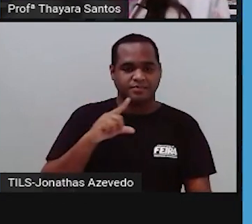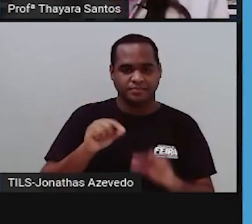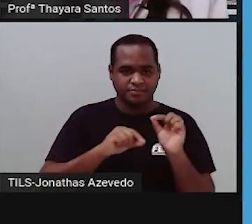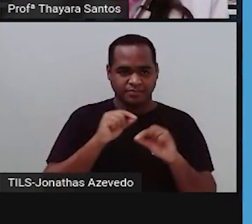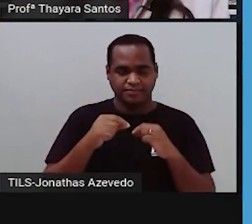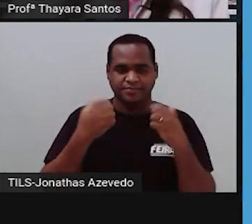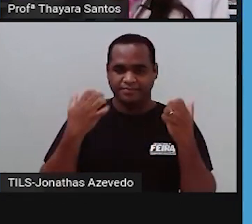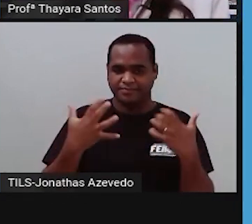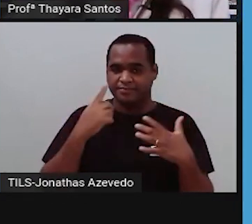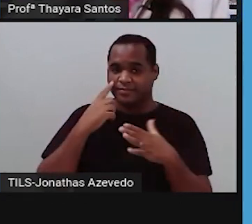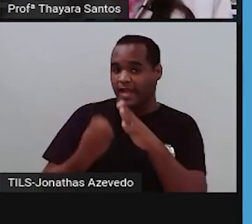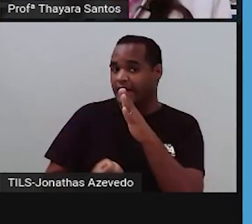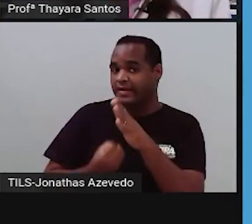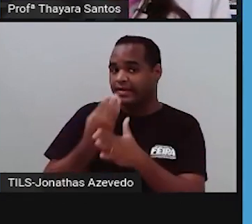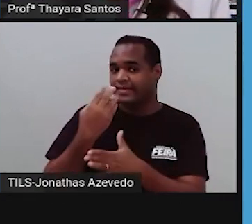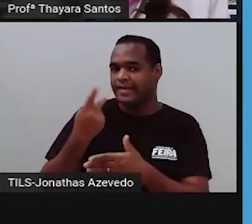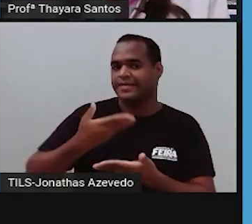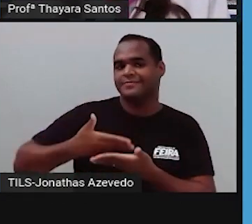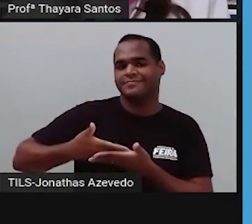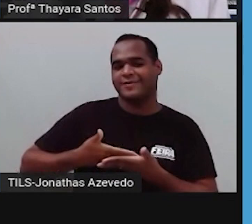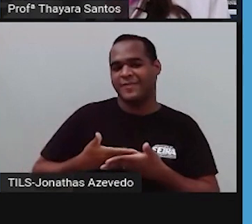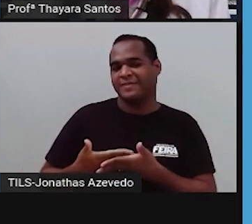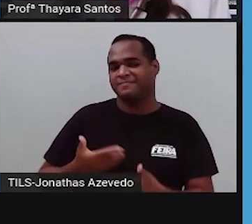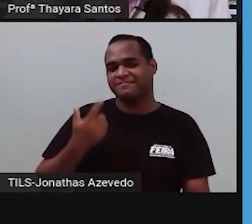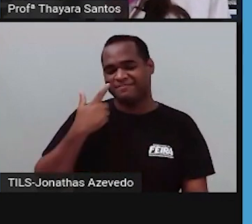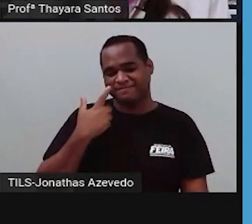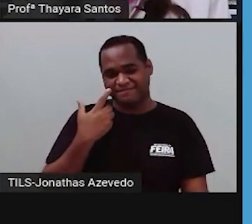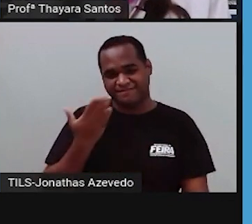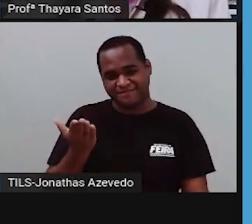até o nascimento desse bebê. Então, vamos lá.